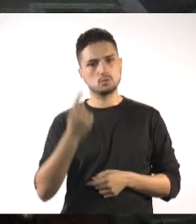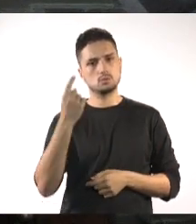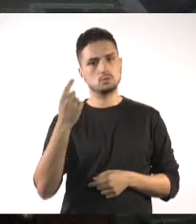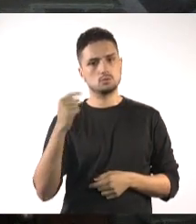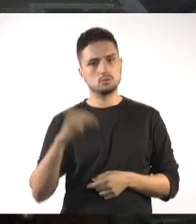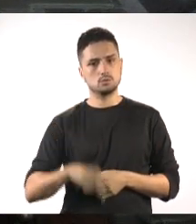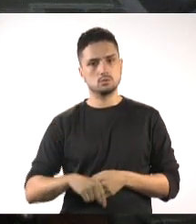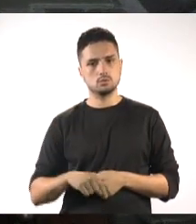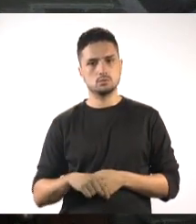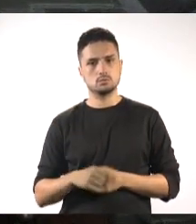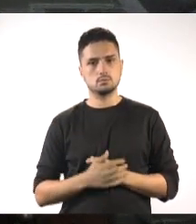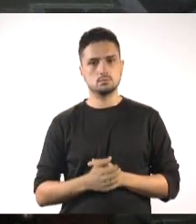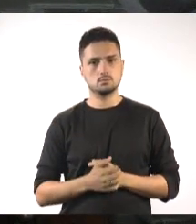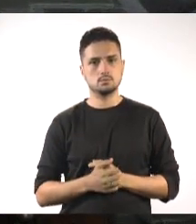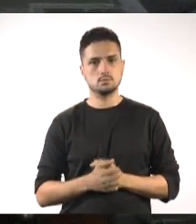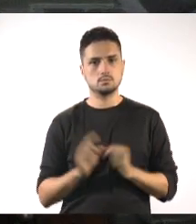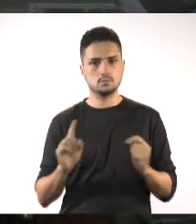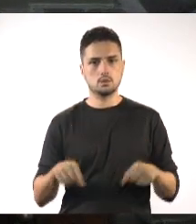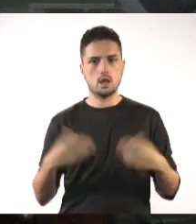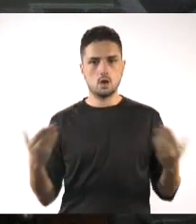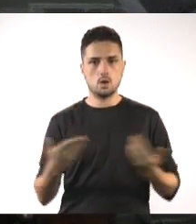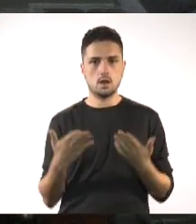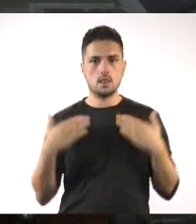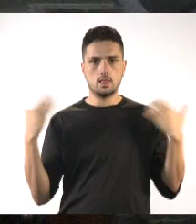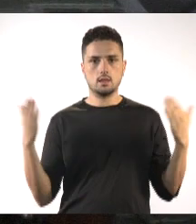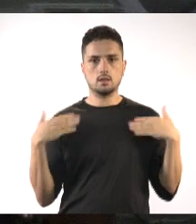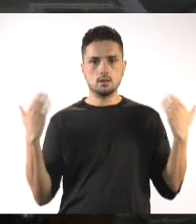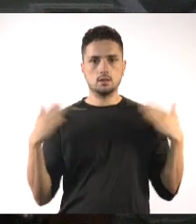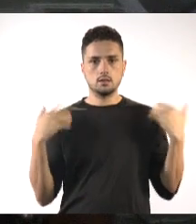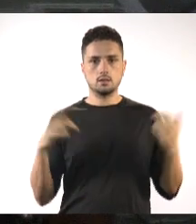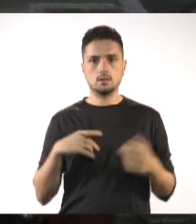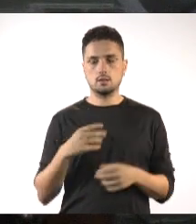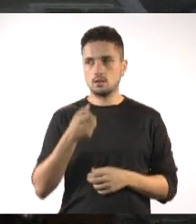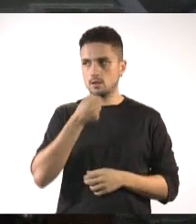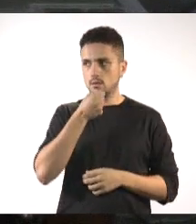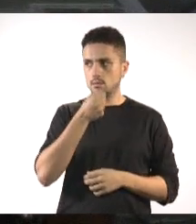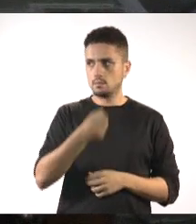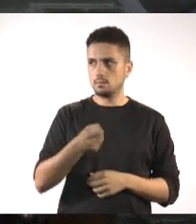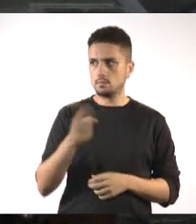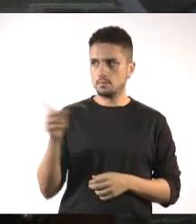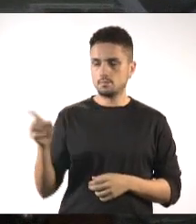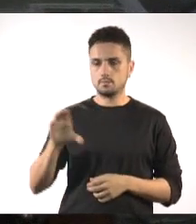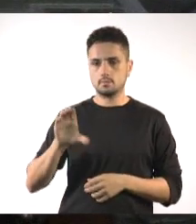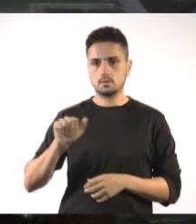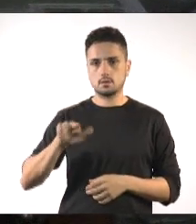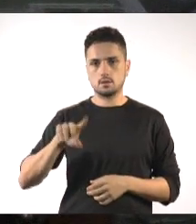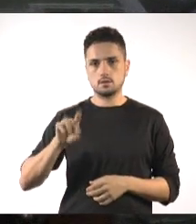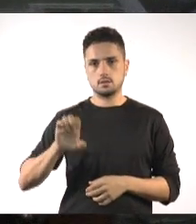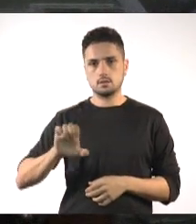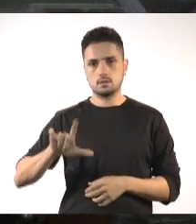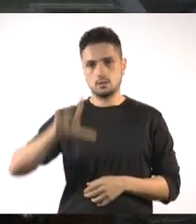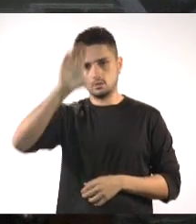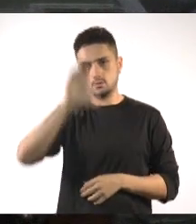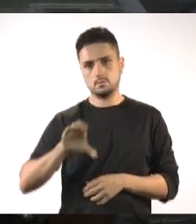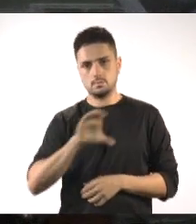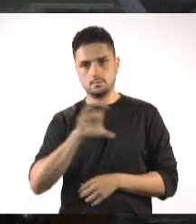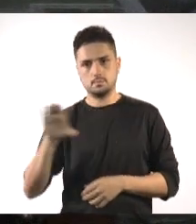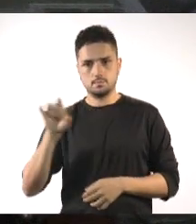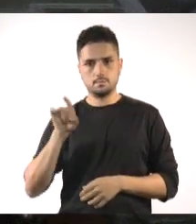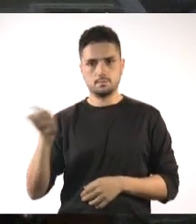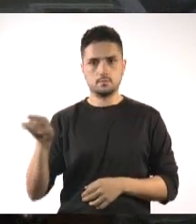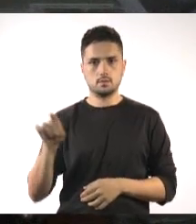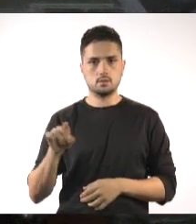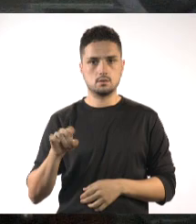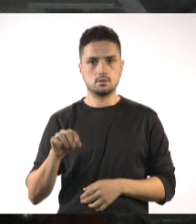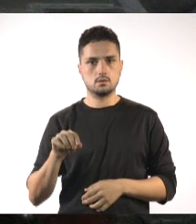missão tão importante. Agora, com bastante alegria, que eu passo a palavra para o nosso cardeal, Orani João Tempesta, e agradecer mais uma vez,